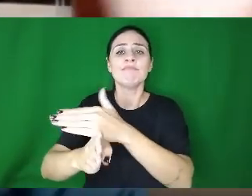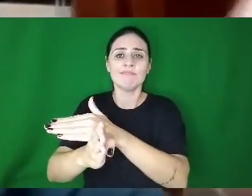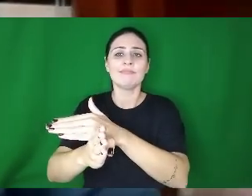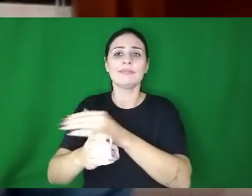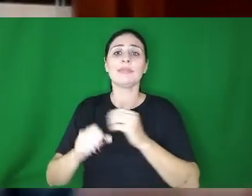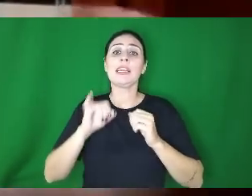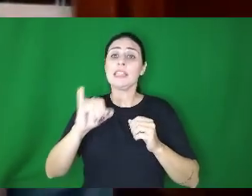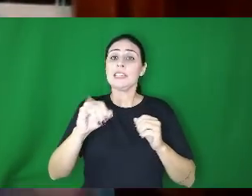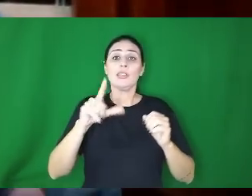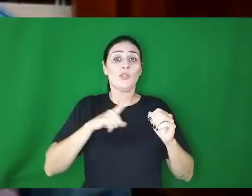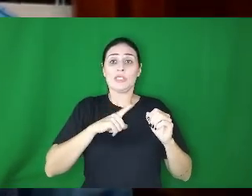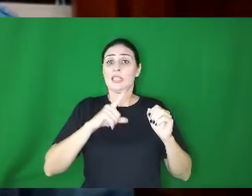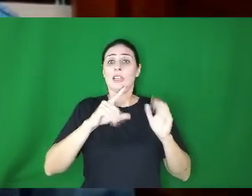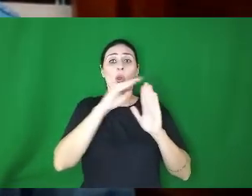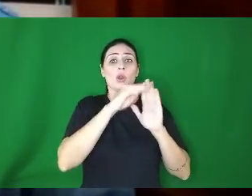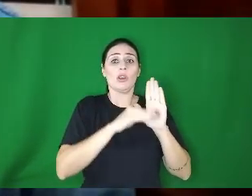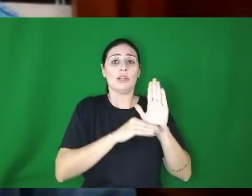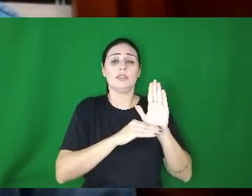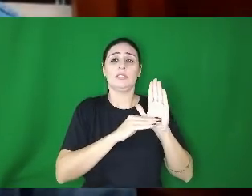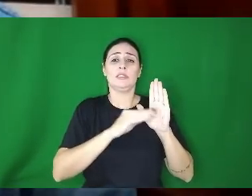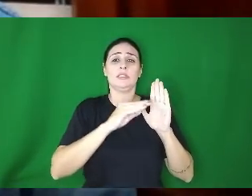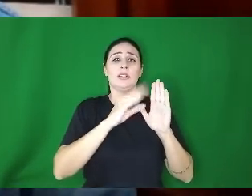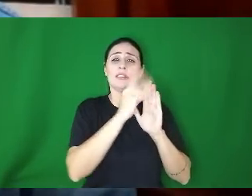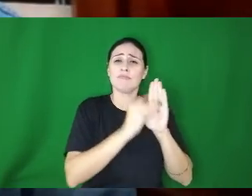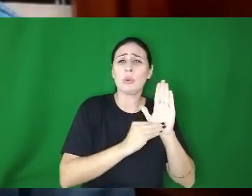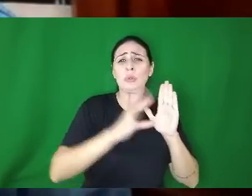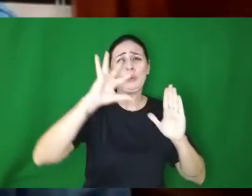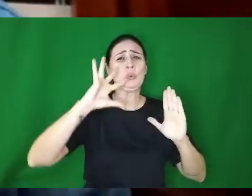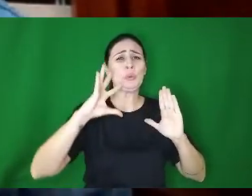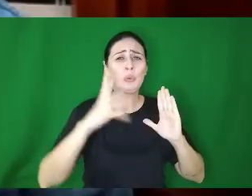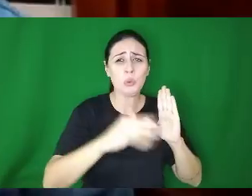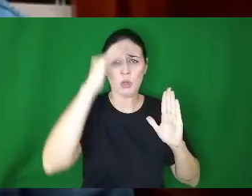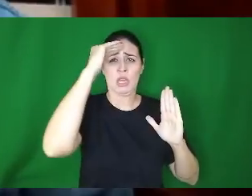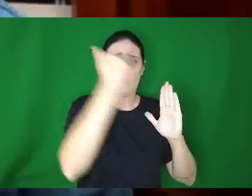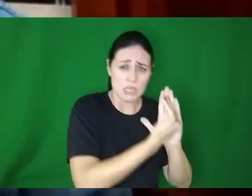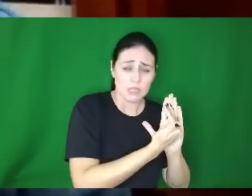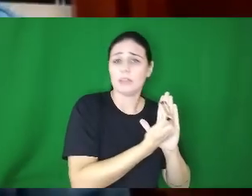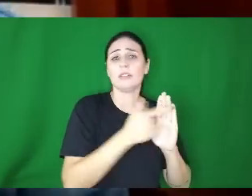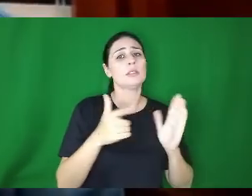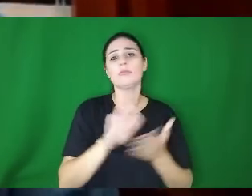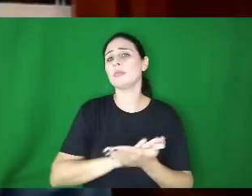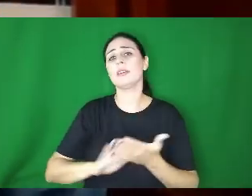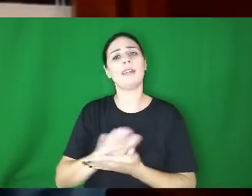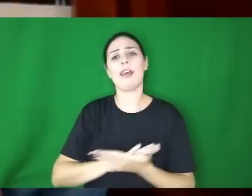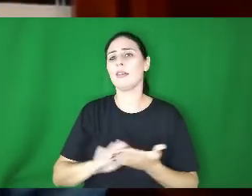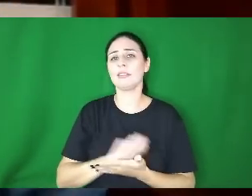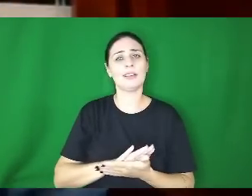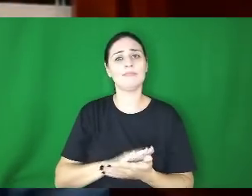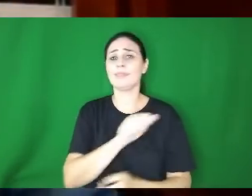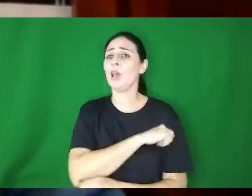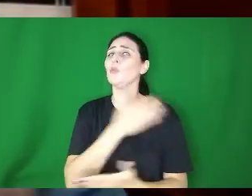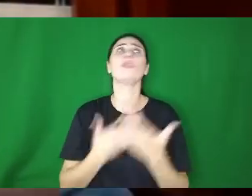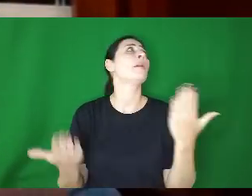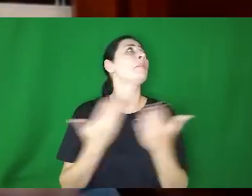é migração, quer dizer, não vai ser um trabalho aprofundado também. Então, se não vai ser um trabalho aprofundado, não é porque eu preparei uma aula